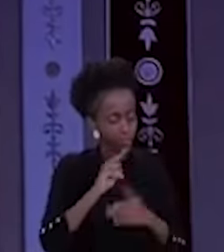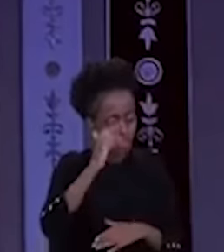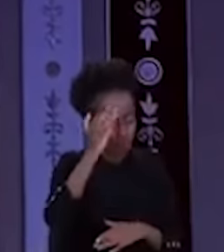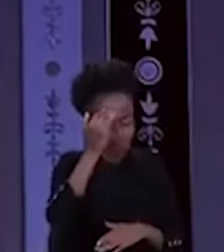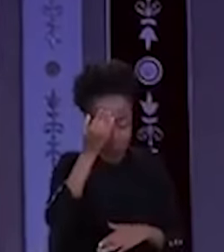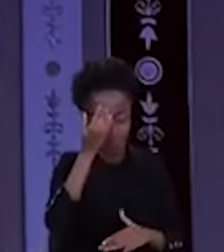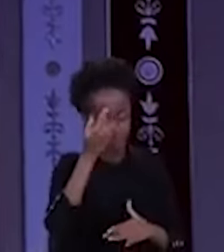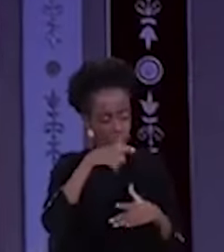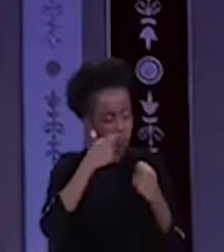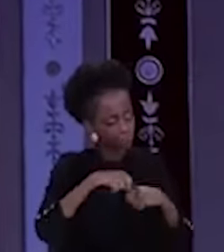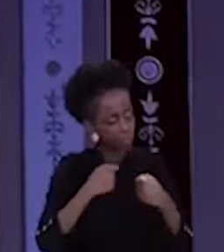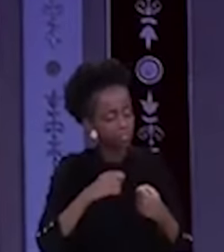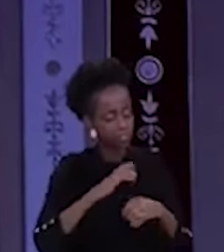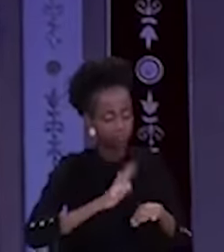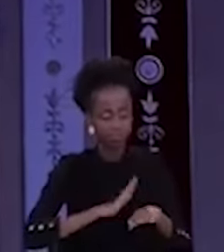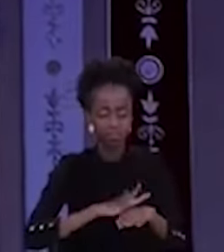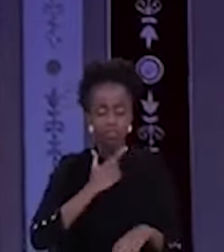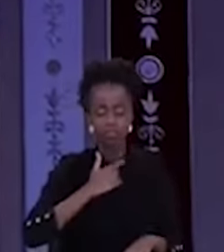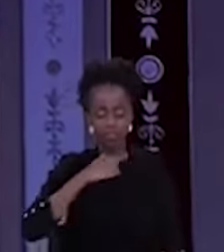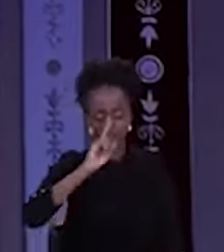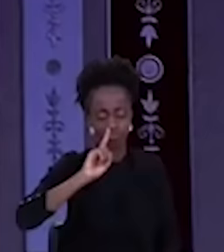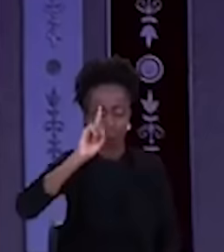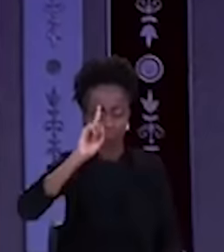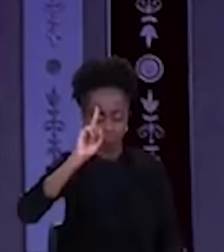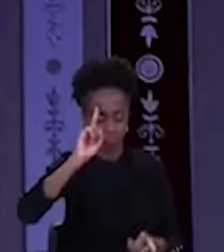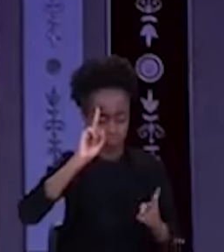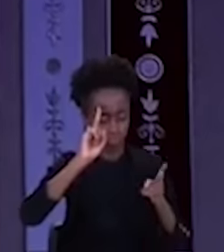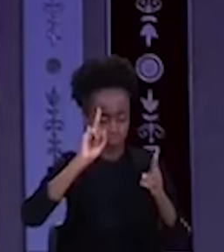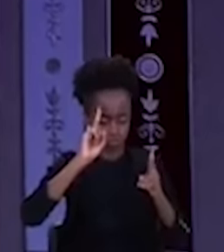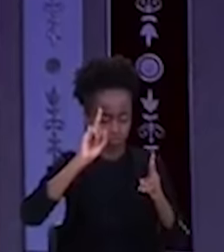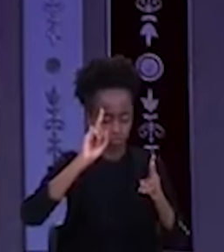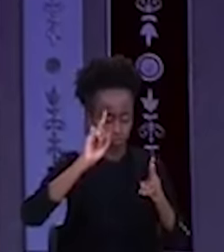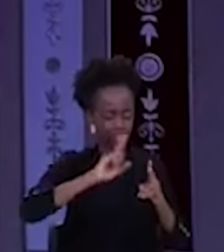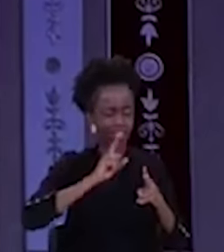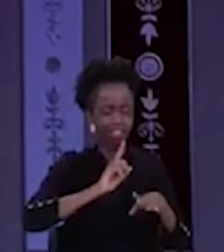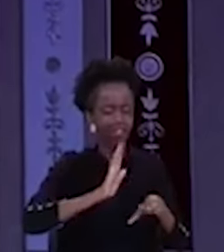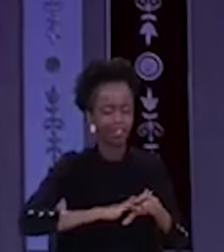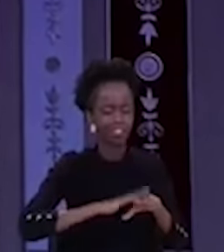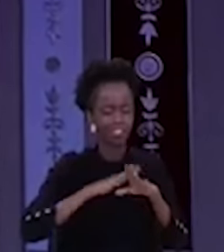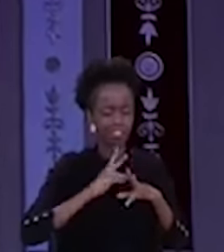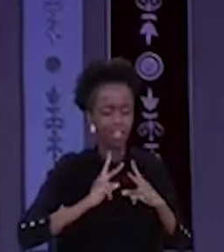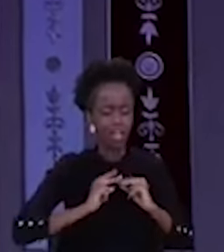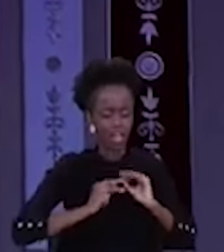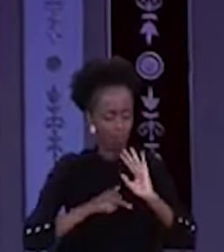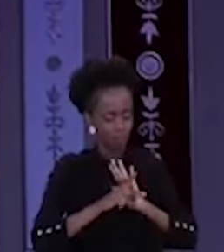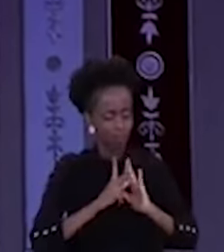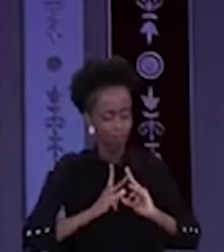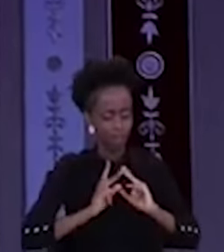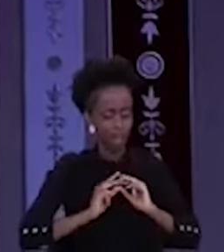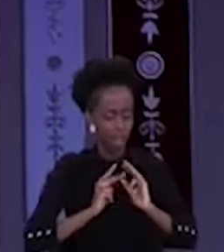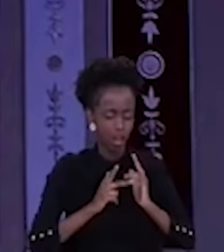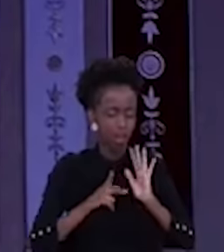fazer o que o Senhor quer que seja feito e não o que ele está acostumado